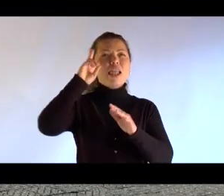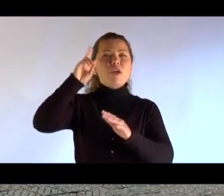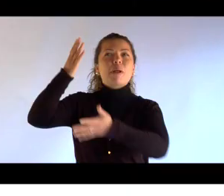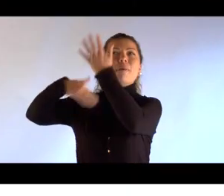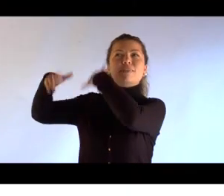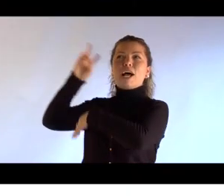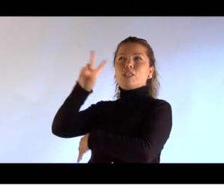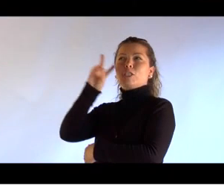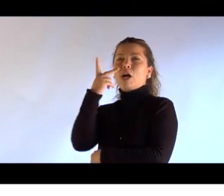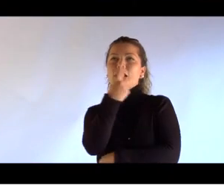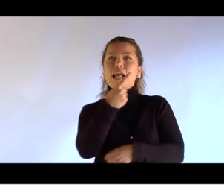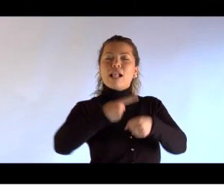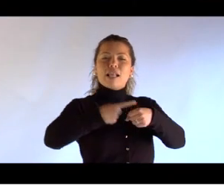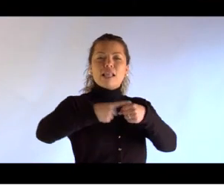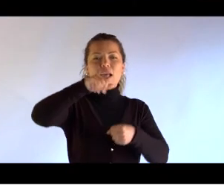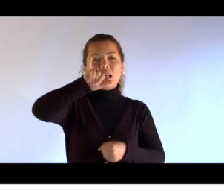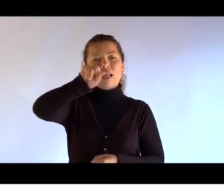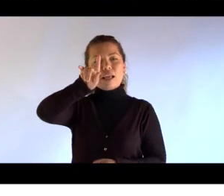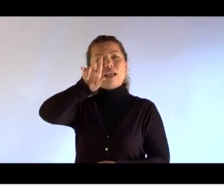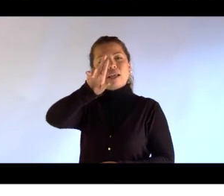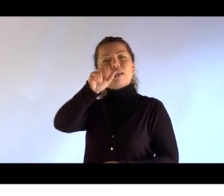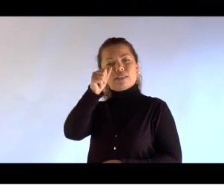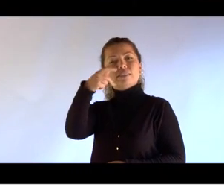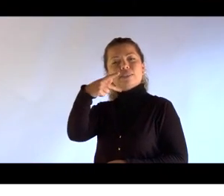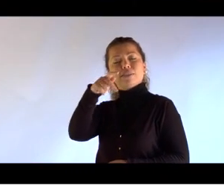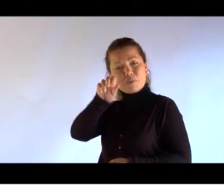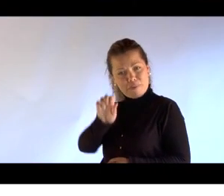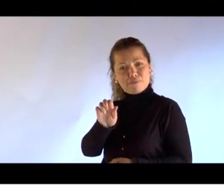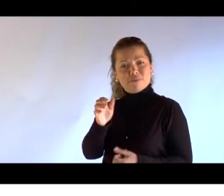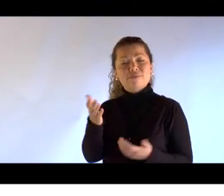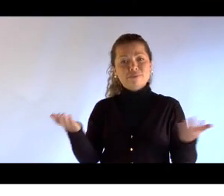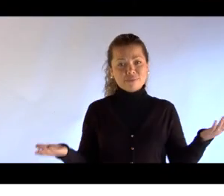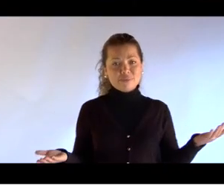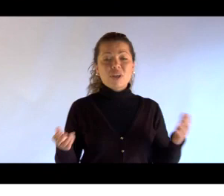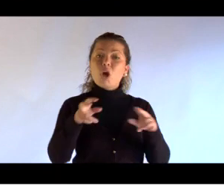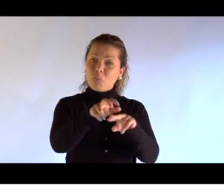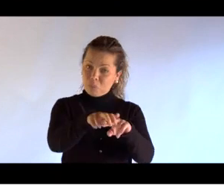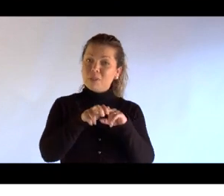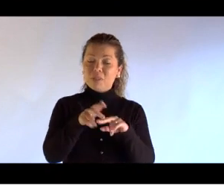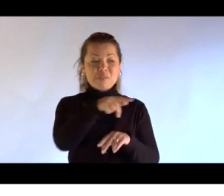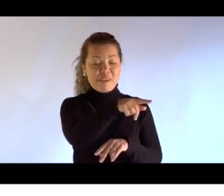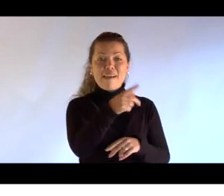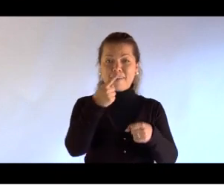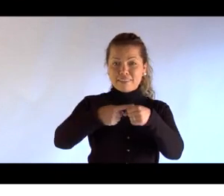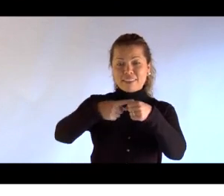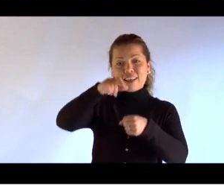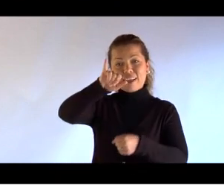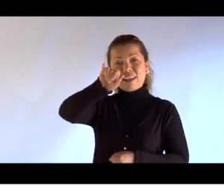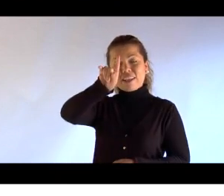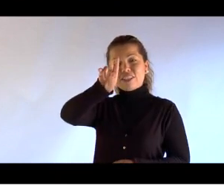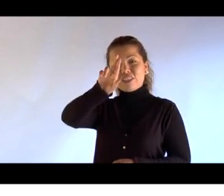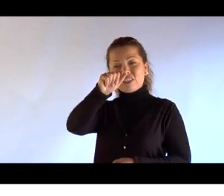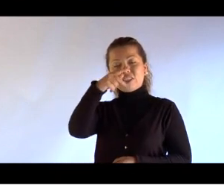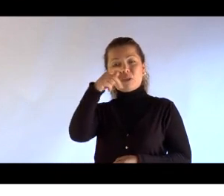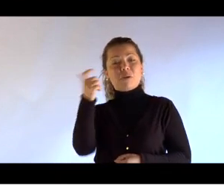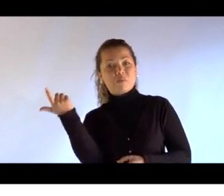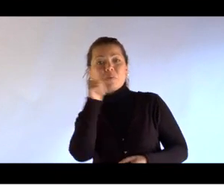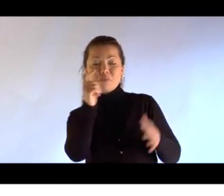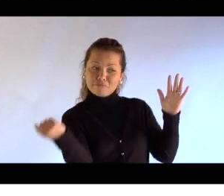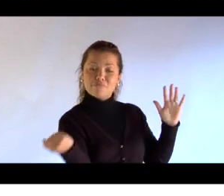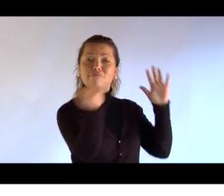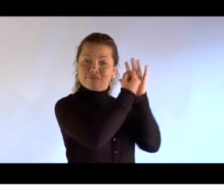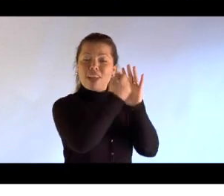De certa forma, a própria cidade se constituía até então em memória subterrânea de São Paulo e do Brasil. Iguape fica no